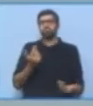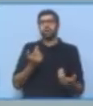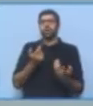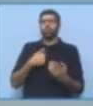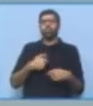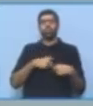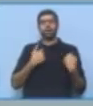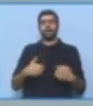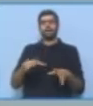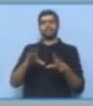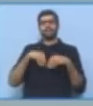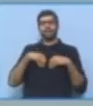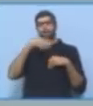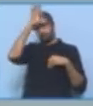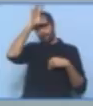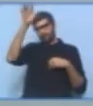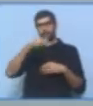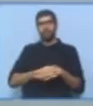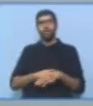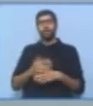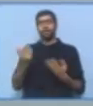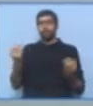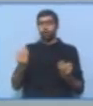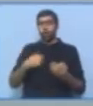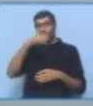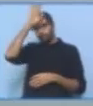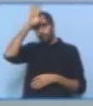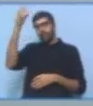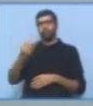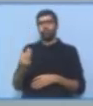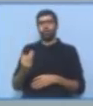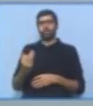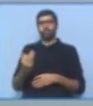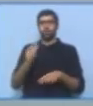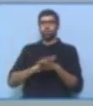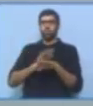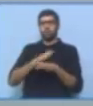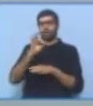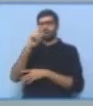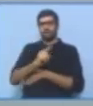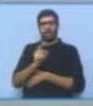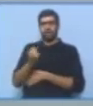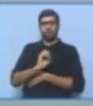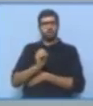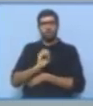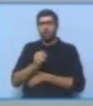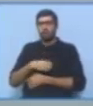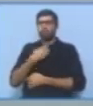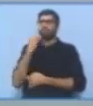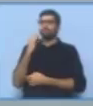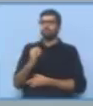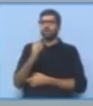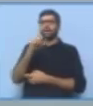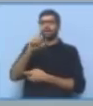seu coração ao Papa. Precisamente por incrível que pareça ao Papa, porque não tinha fé, não estava